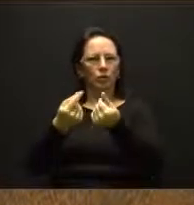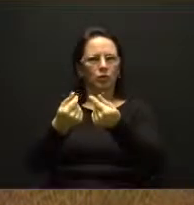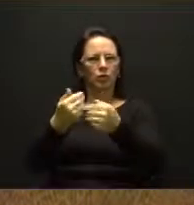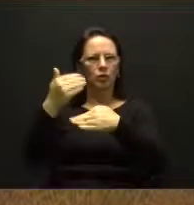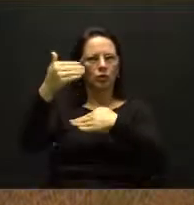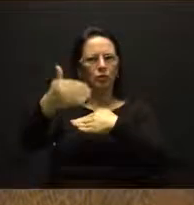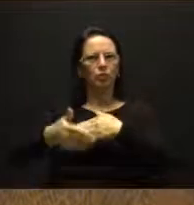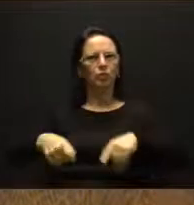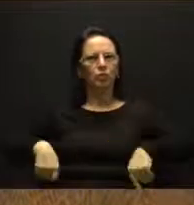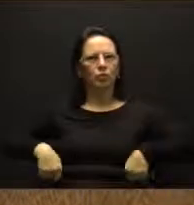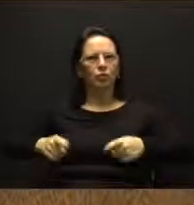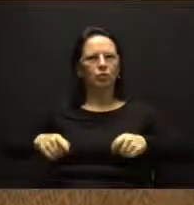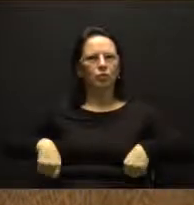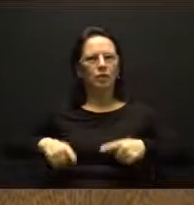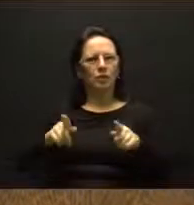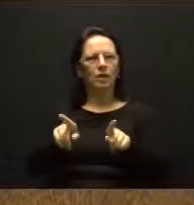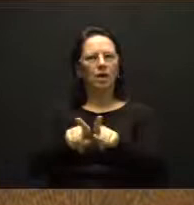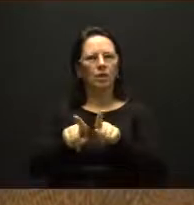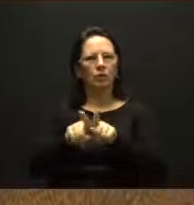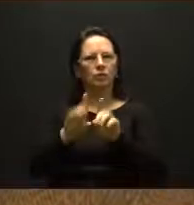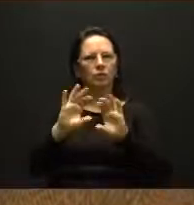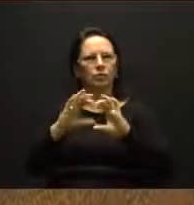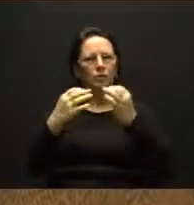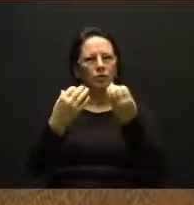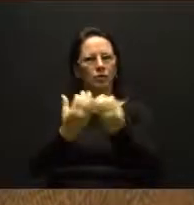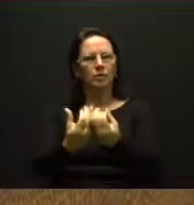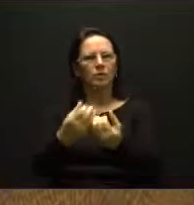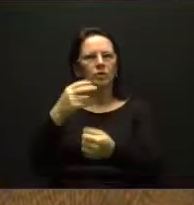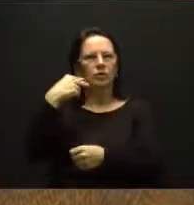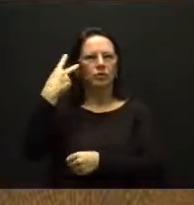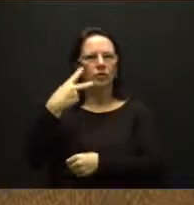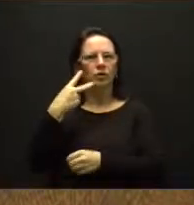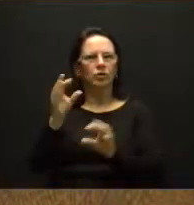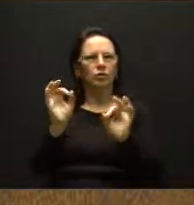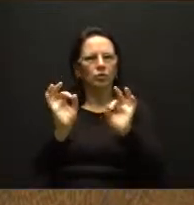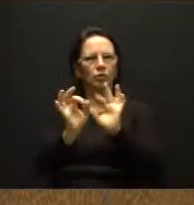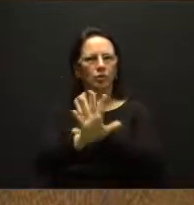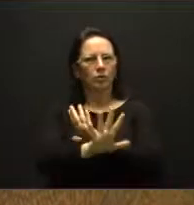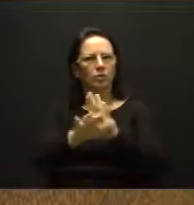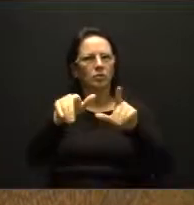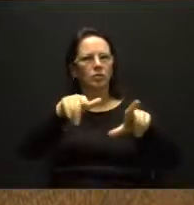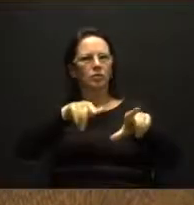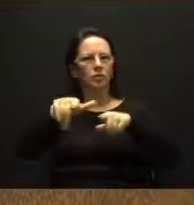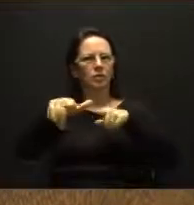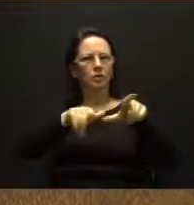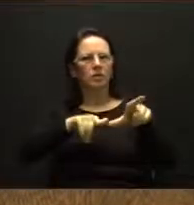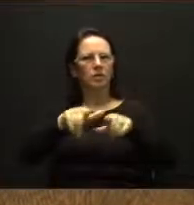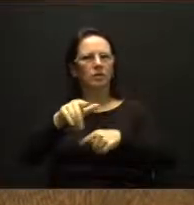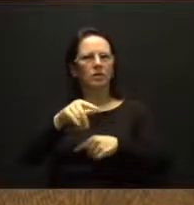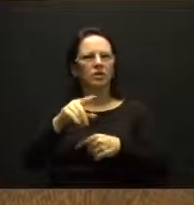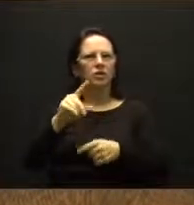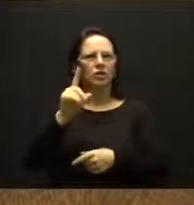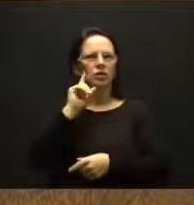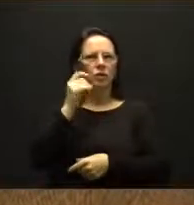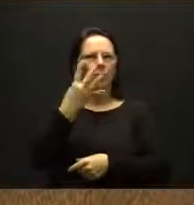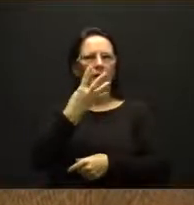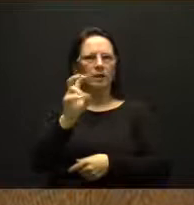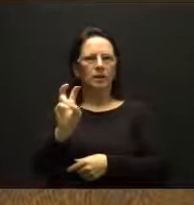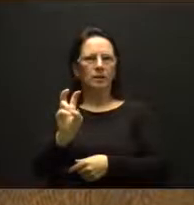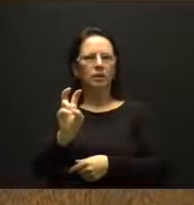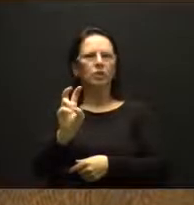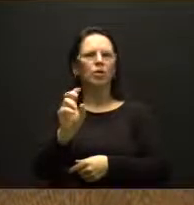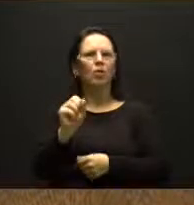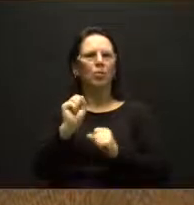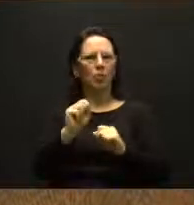às despesas dessa comissão o prazo da comissão para a conclusão desse trabalho deverá ser de 45 dias podendo